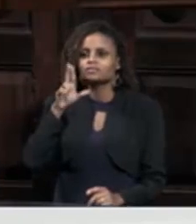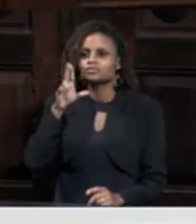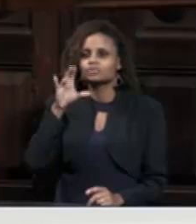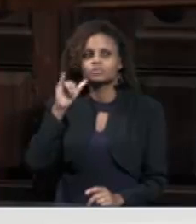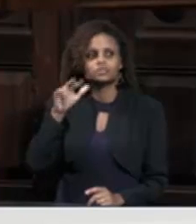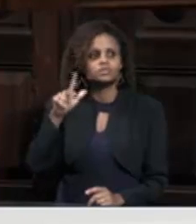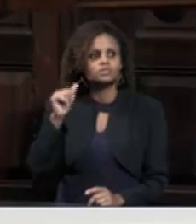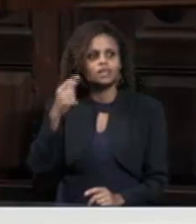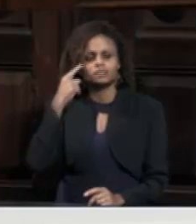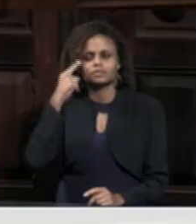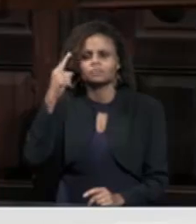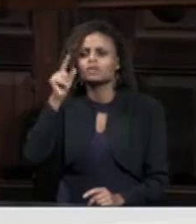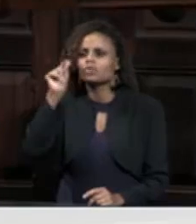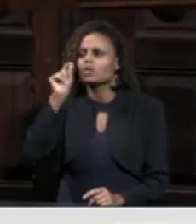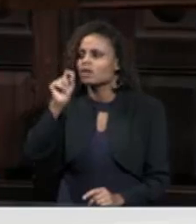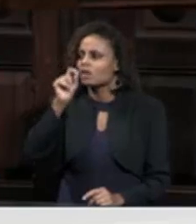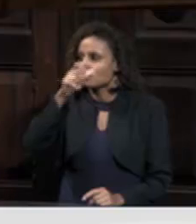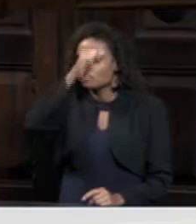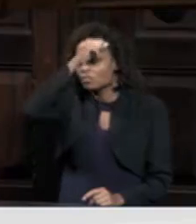que a prefeitura,